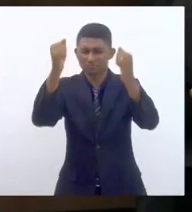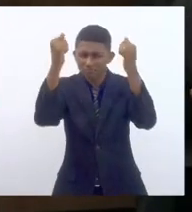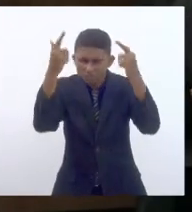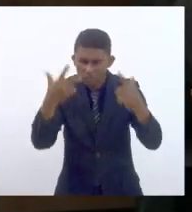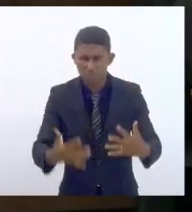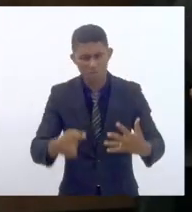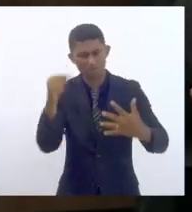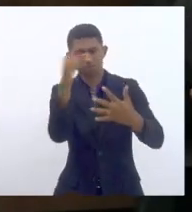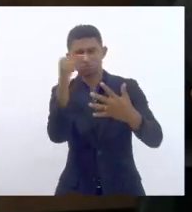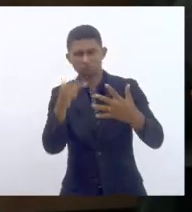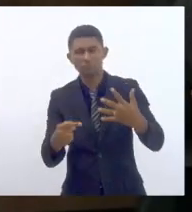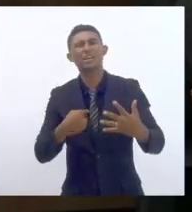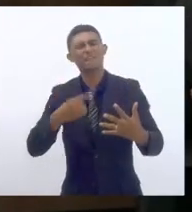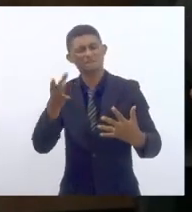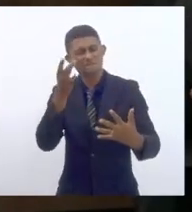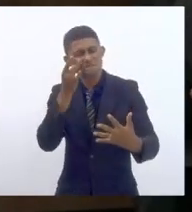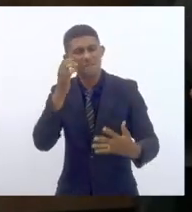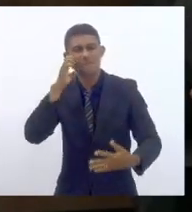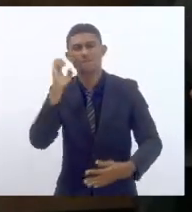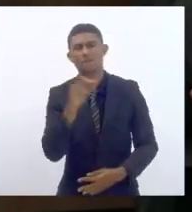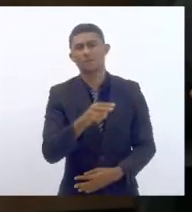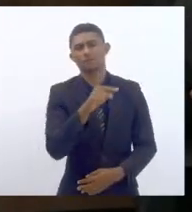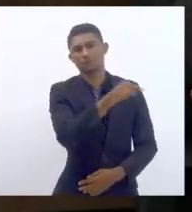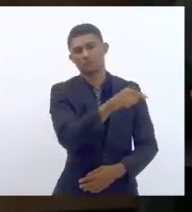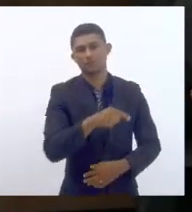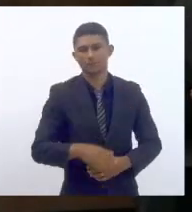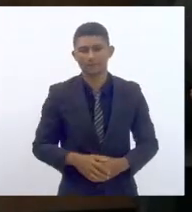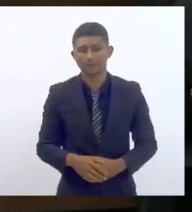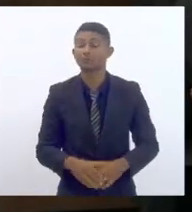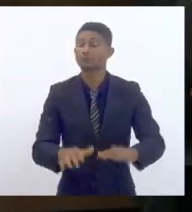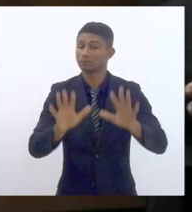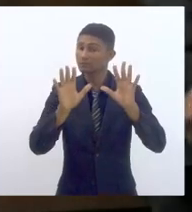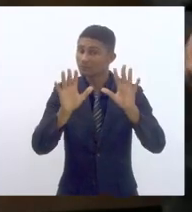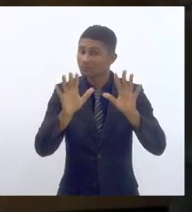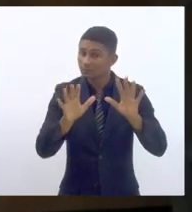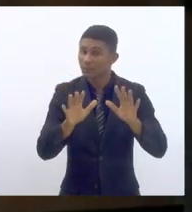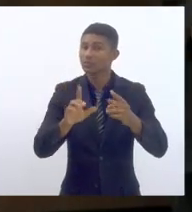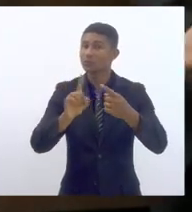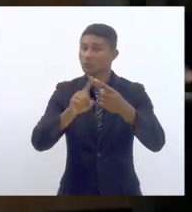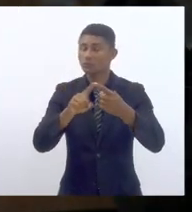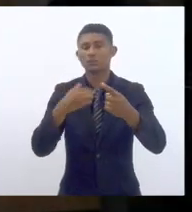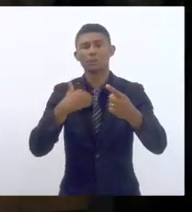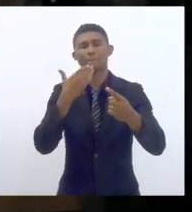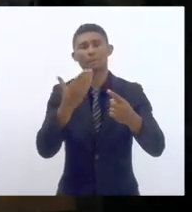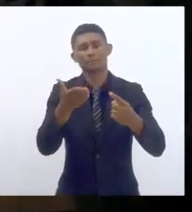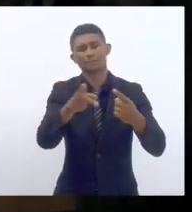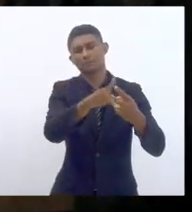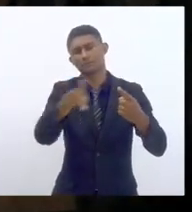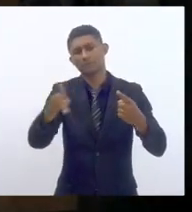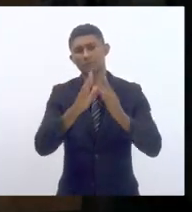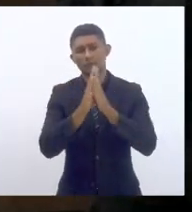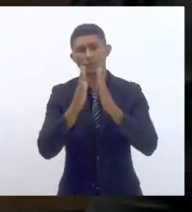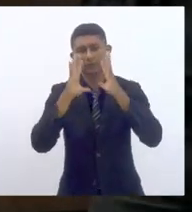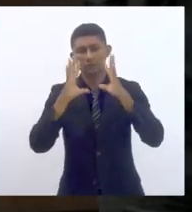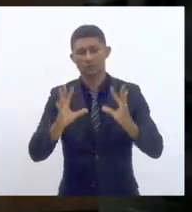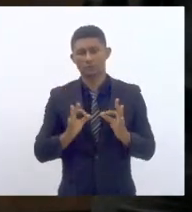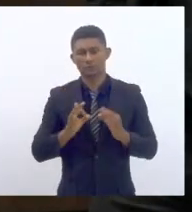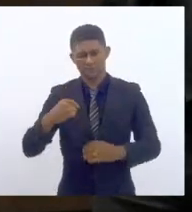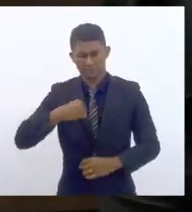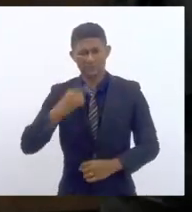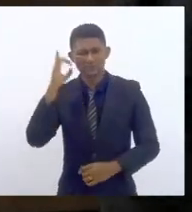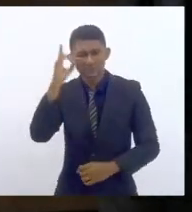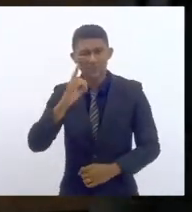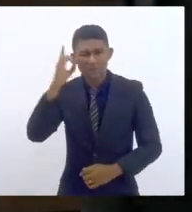item que eu pude ver com os meus próprios olhos. Mas uma coisa, presidente, eu peço a sua atenção. Eu, como